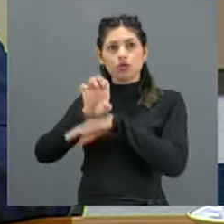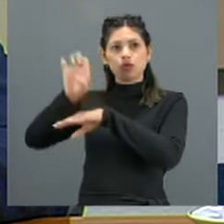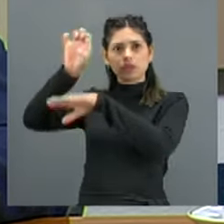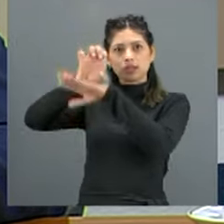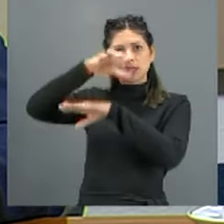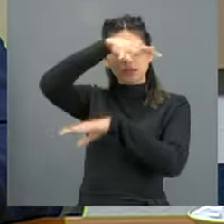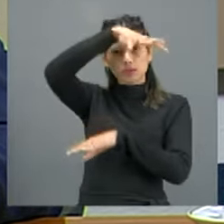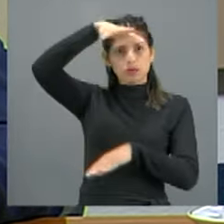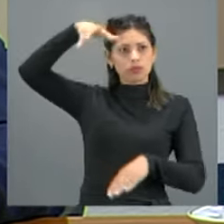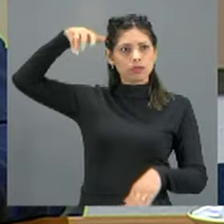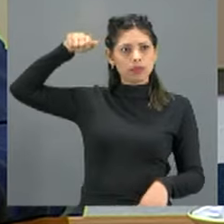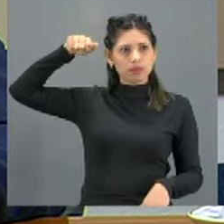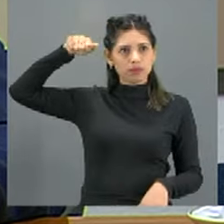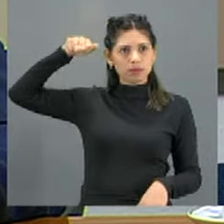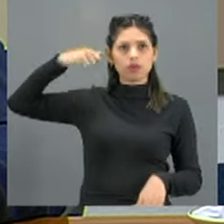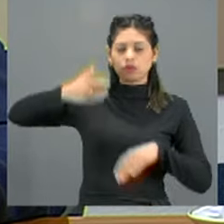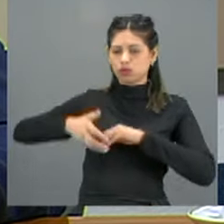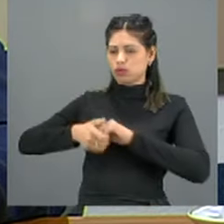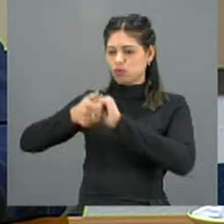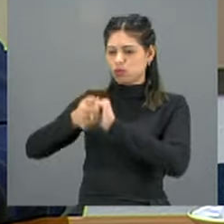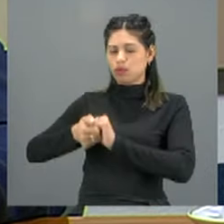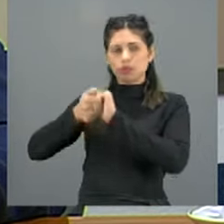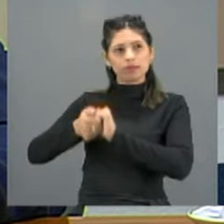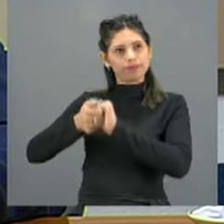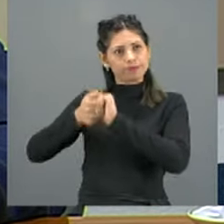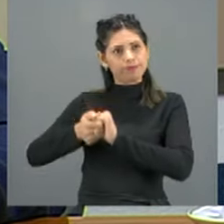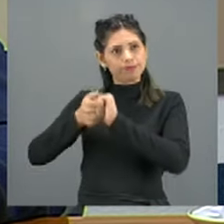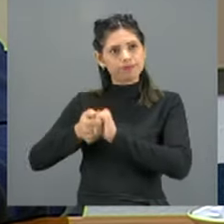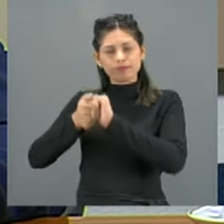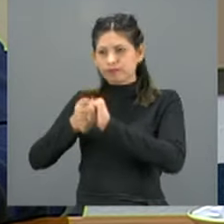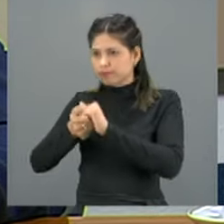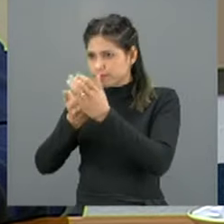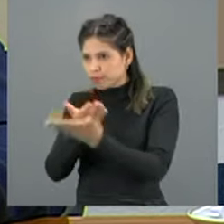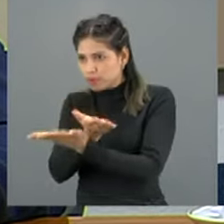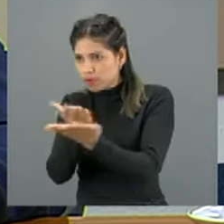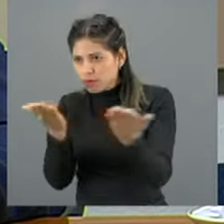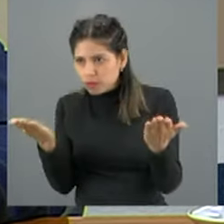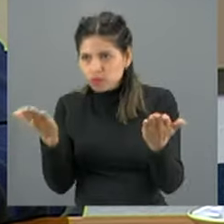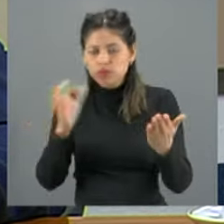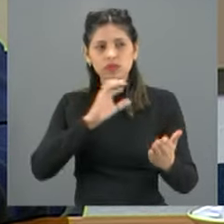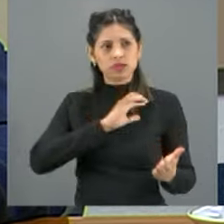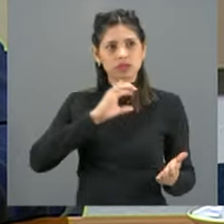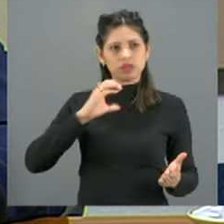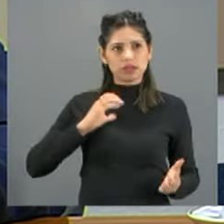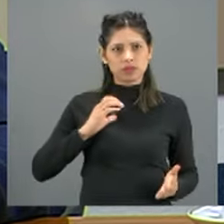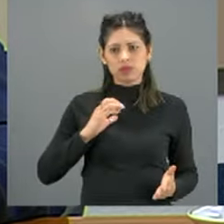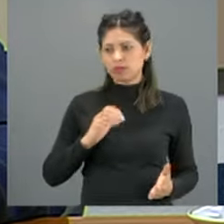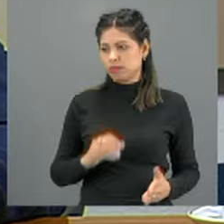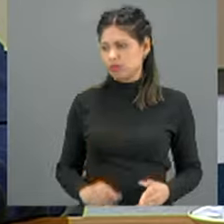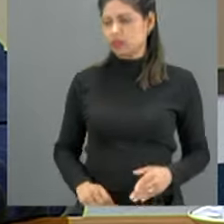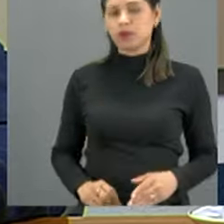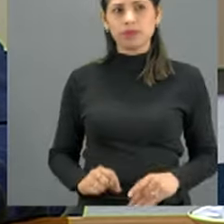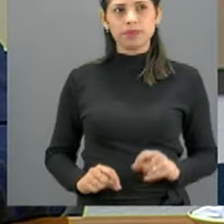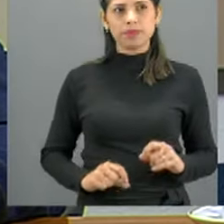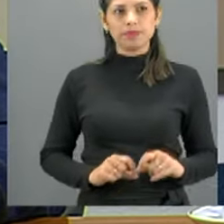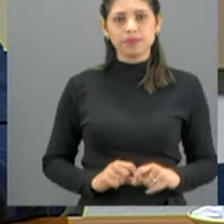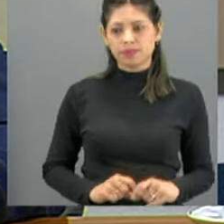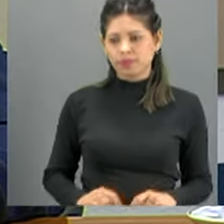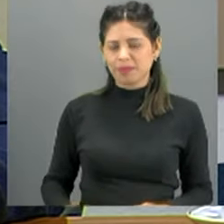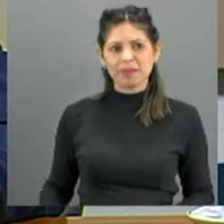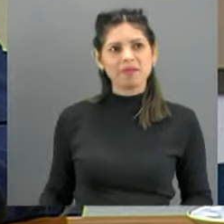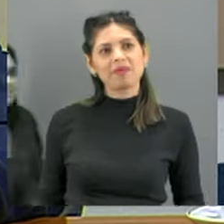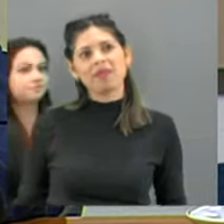Estou me cumprimentando aos senhores senadores da comissão e